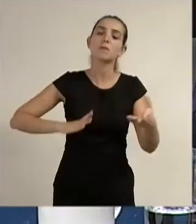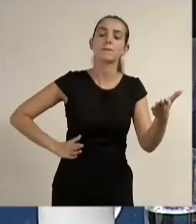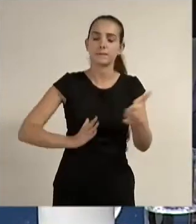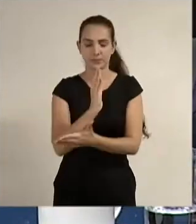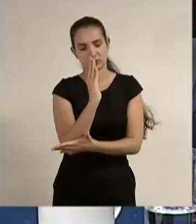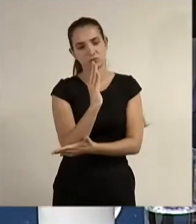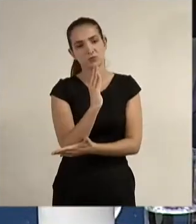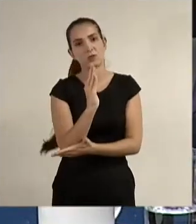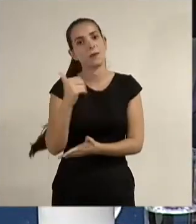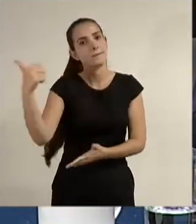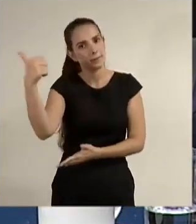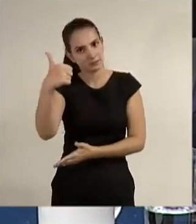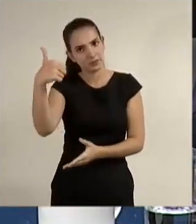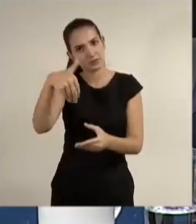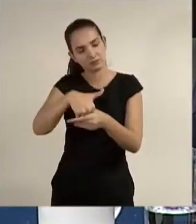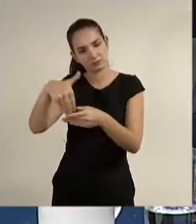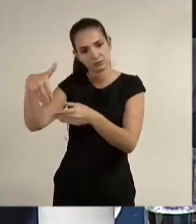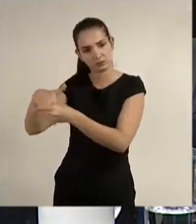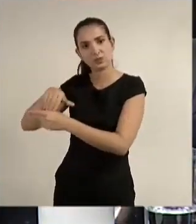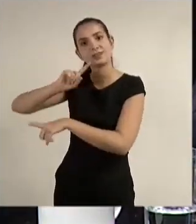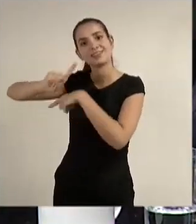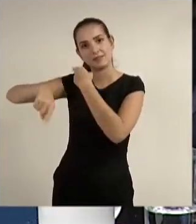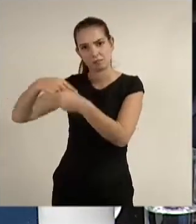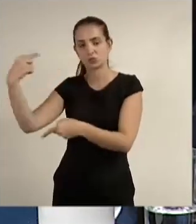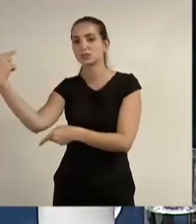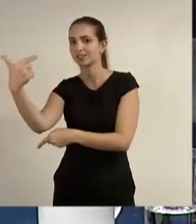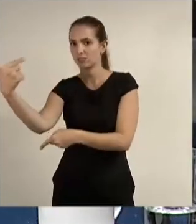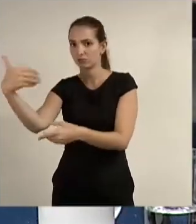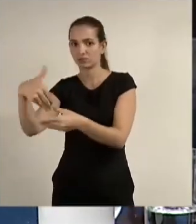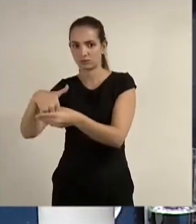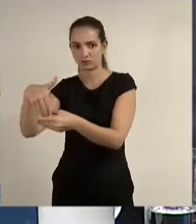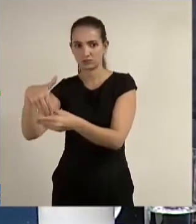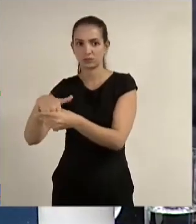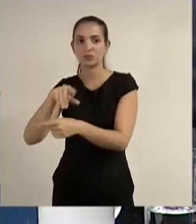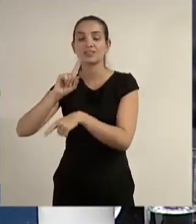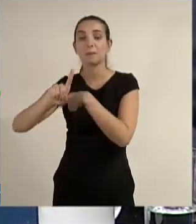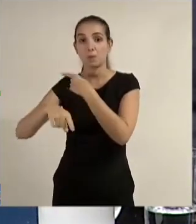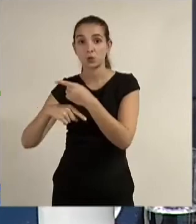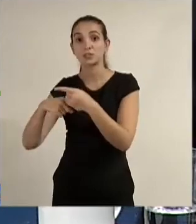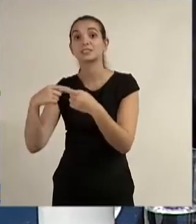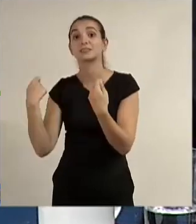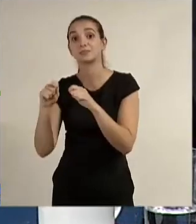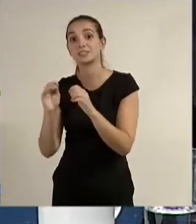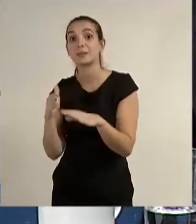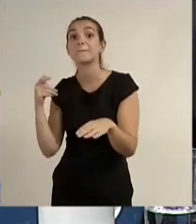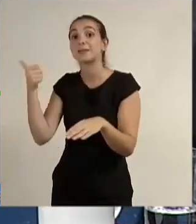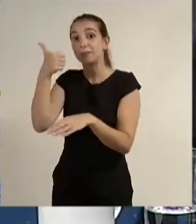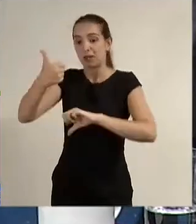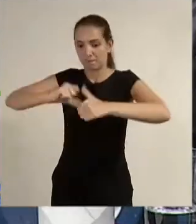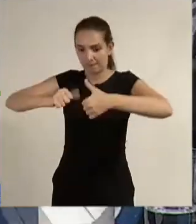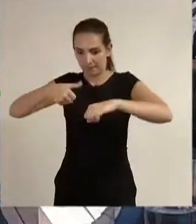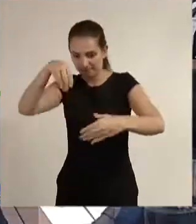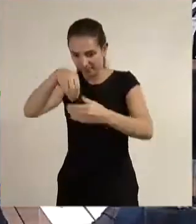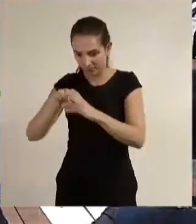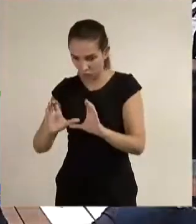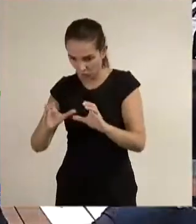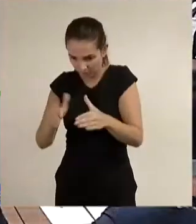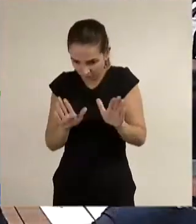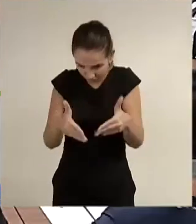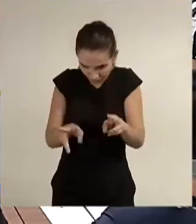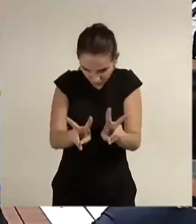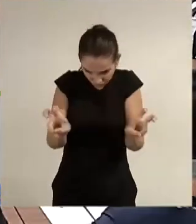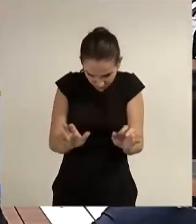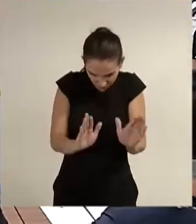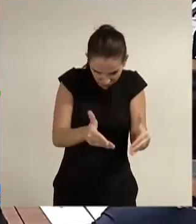Aprovado em primeira, vai a segunda votação após passar pelas comissões temáticas. O